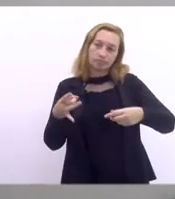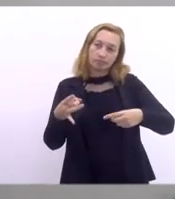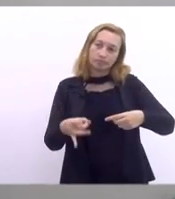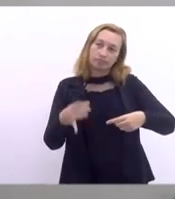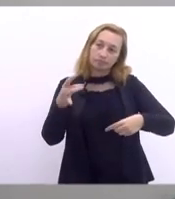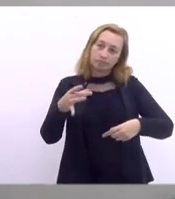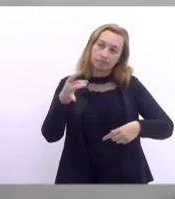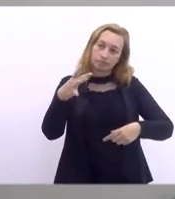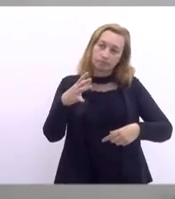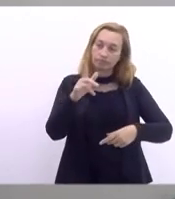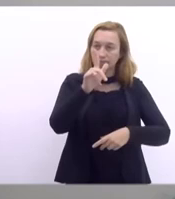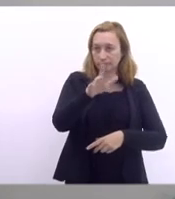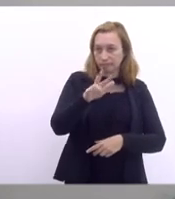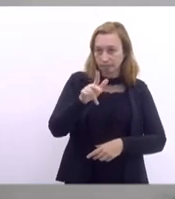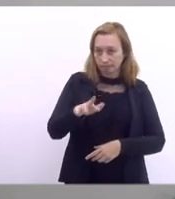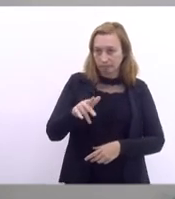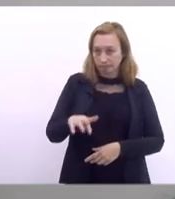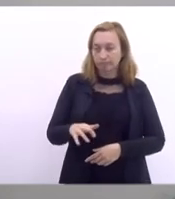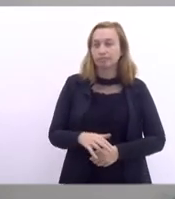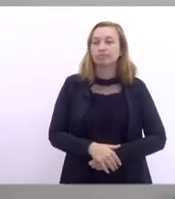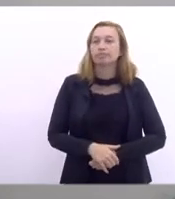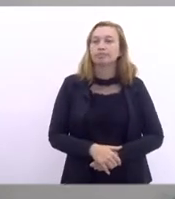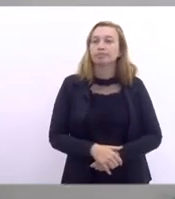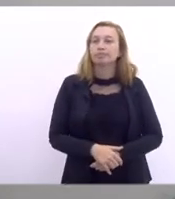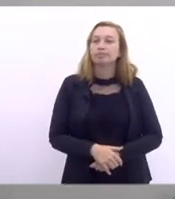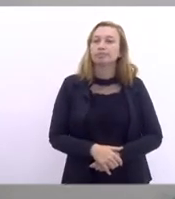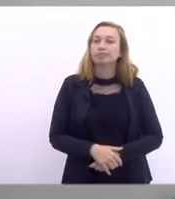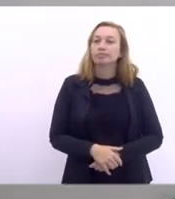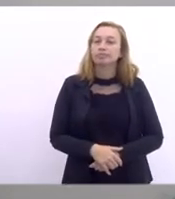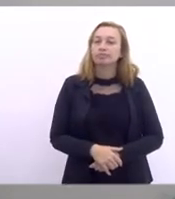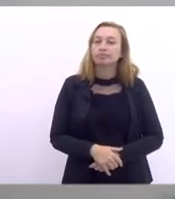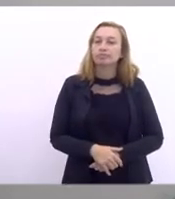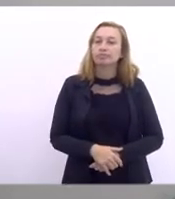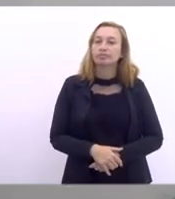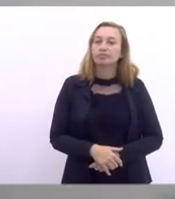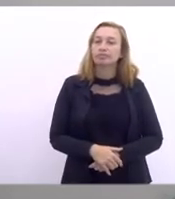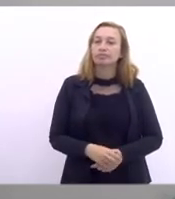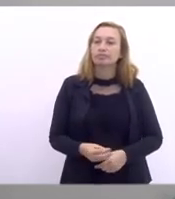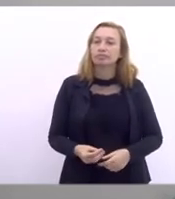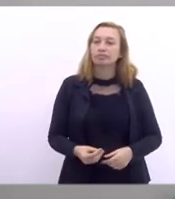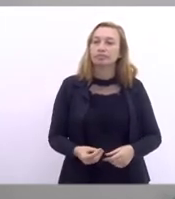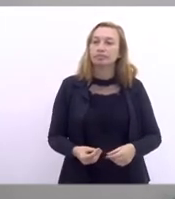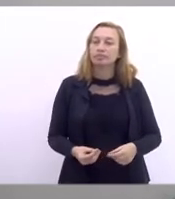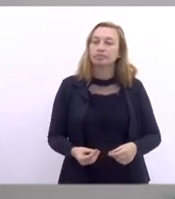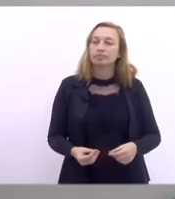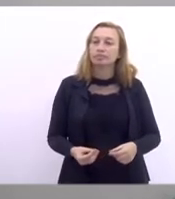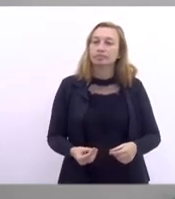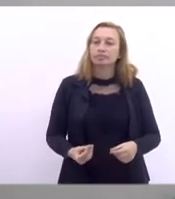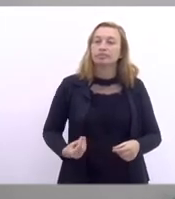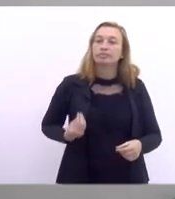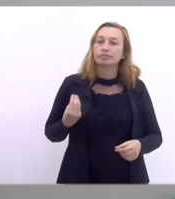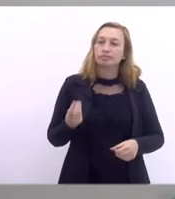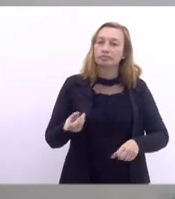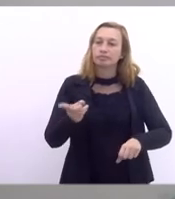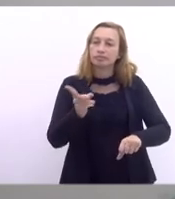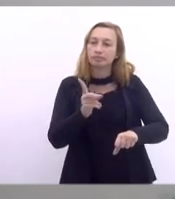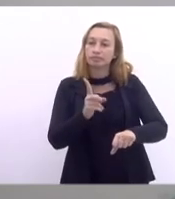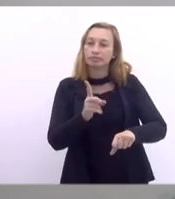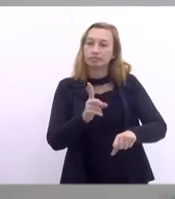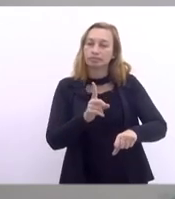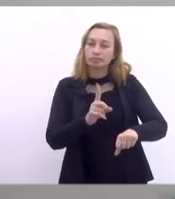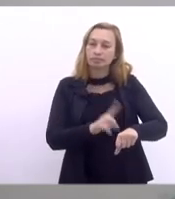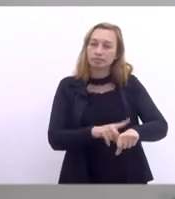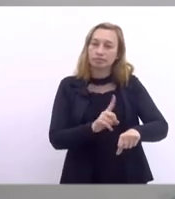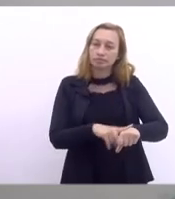espessuras distintas você e na função do a vida útil e do fluxo de veículos que vai